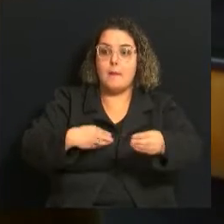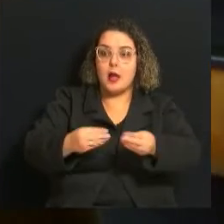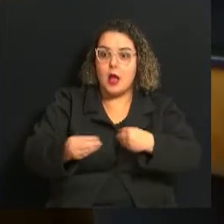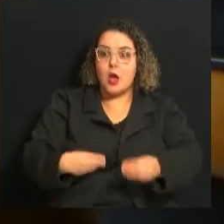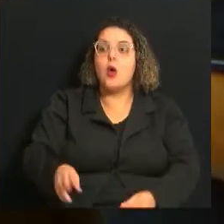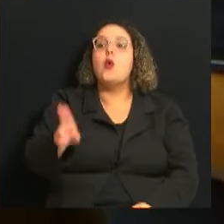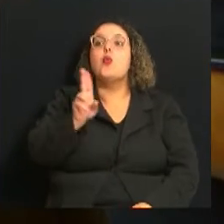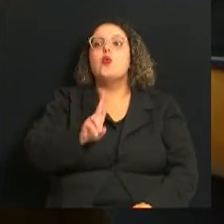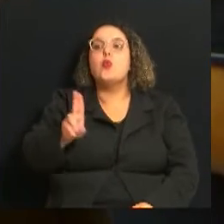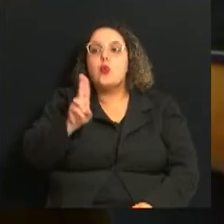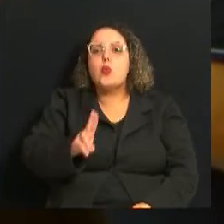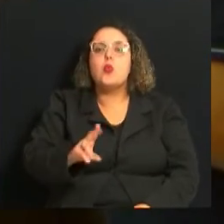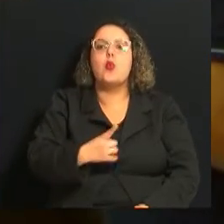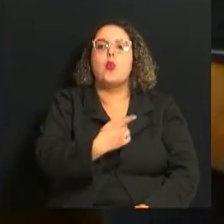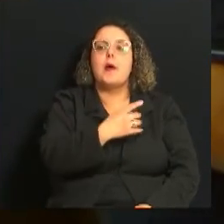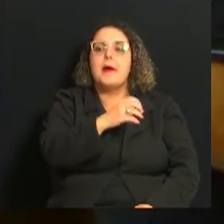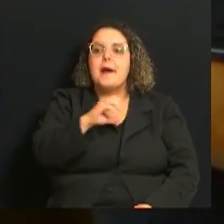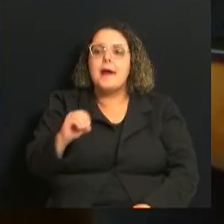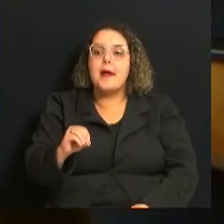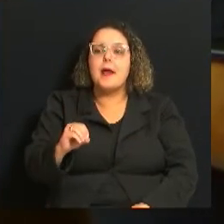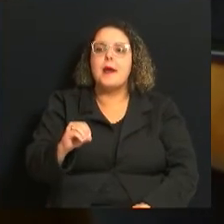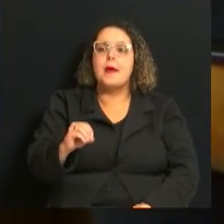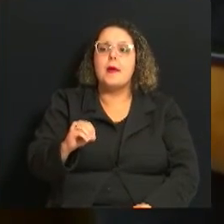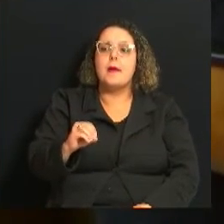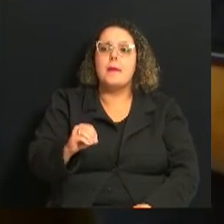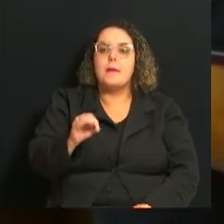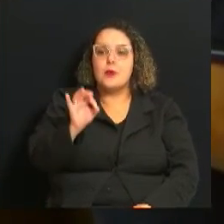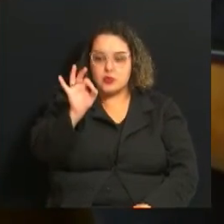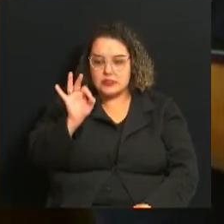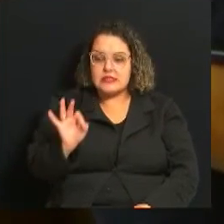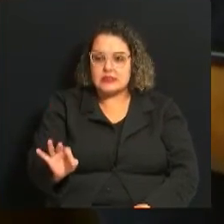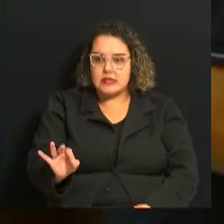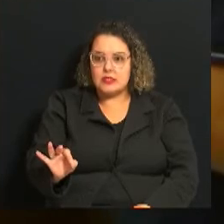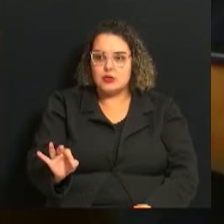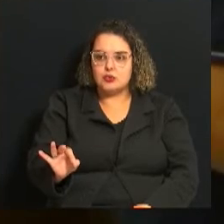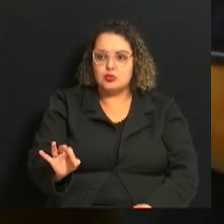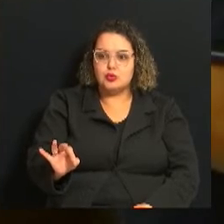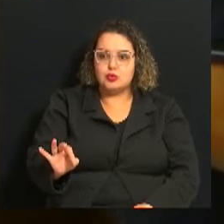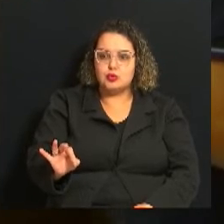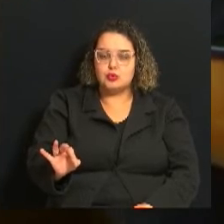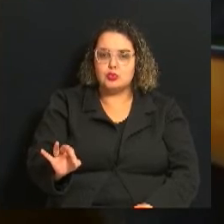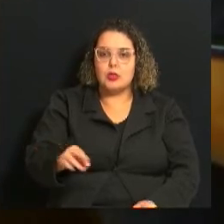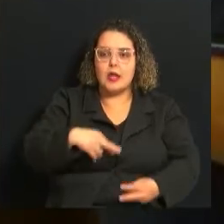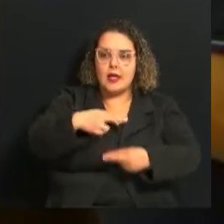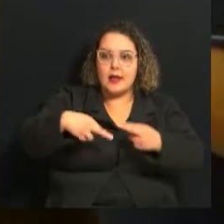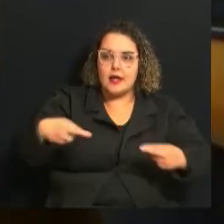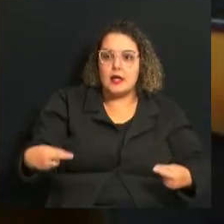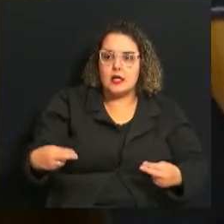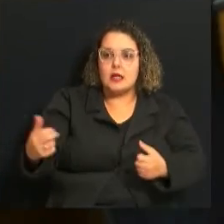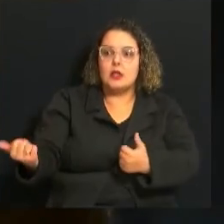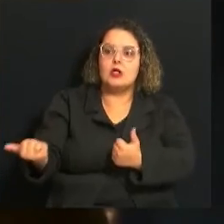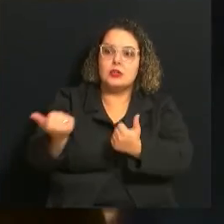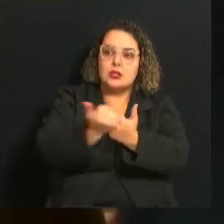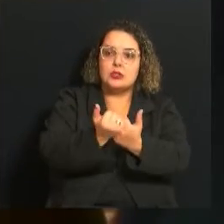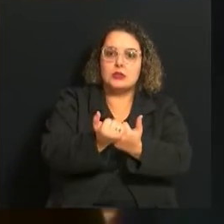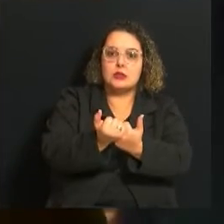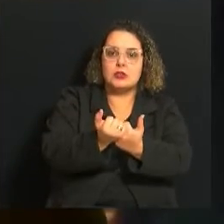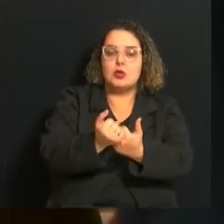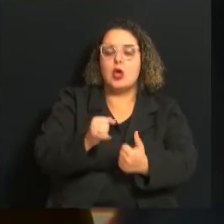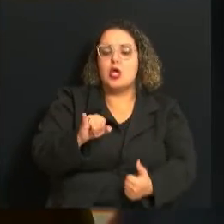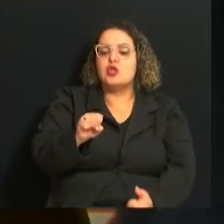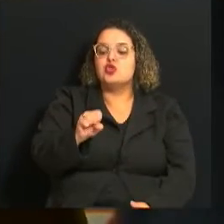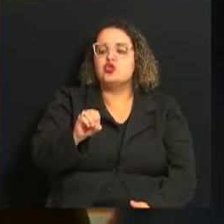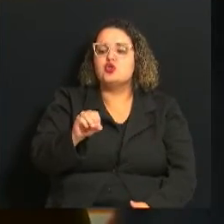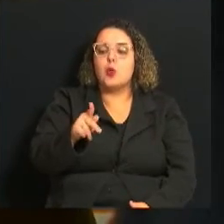material 100% reciclável e na substituição da bandeja de isopor, que era uma